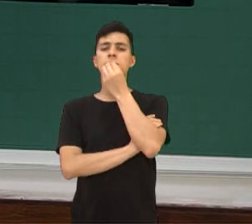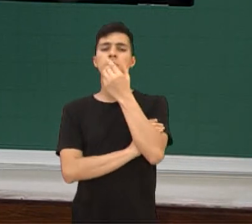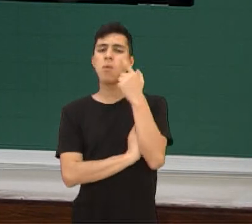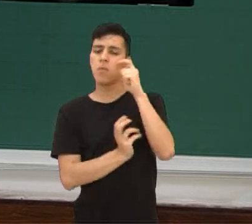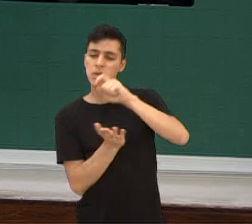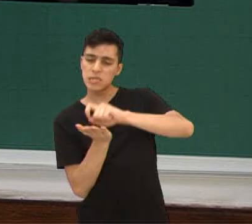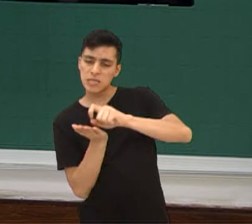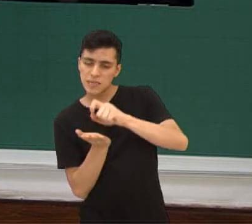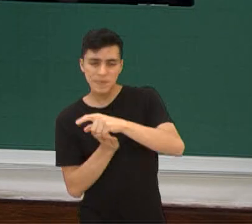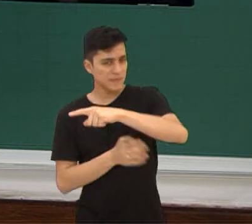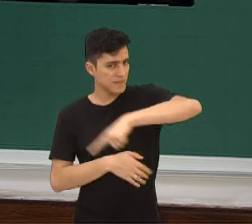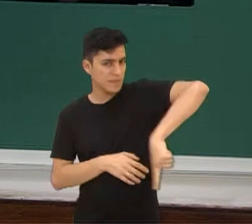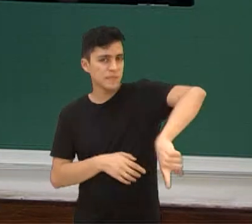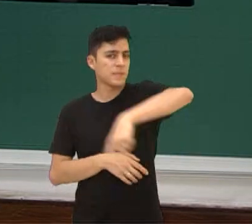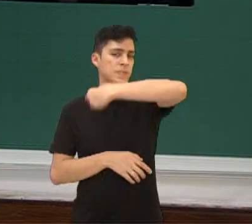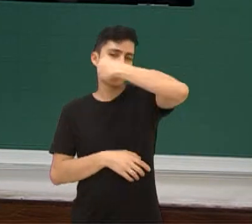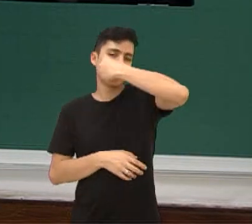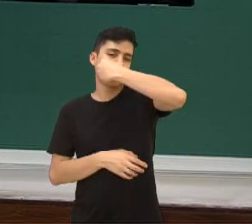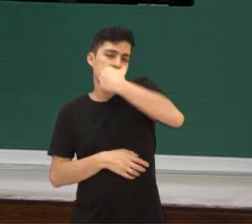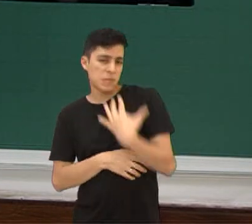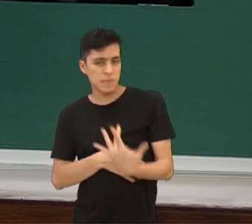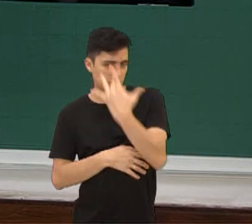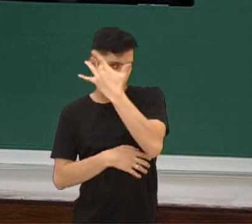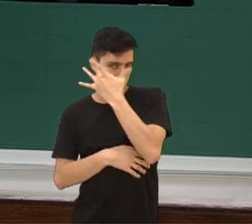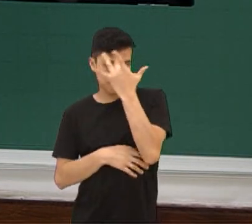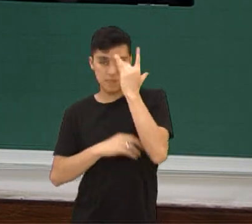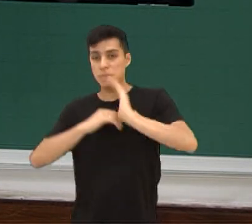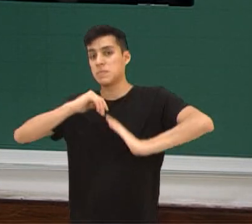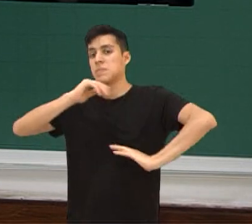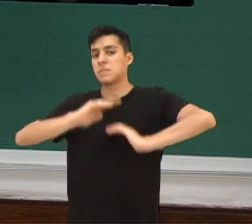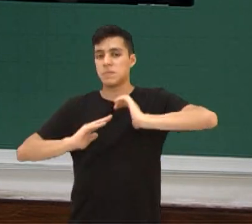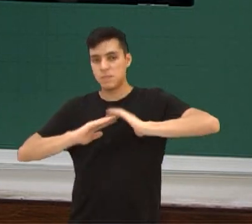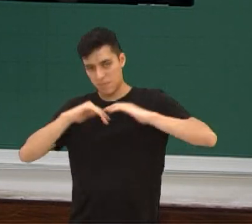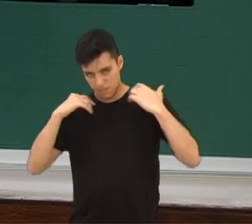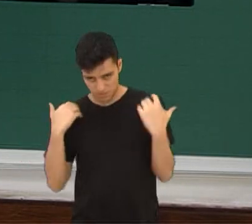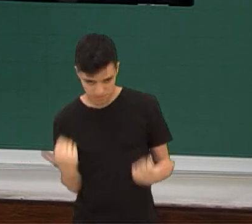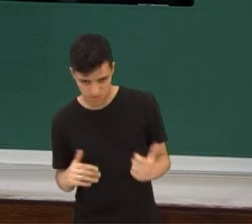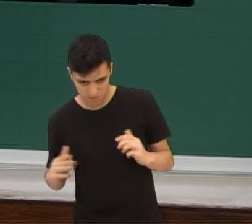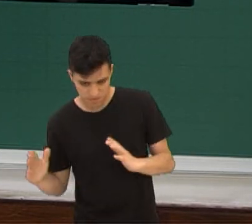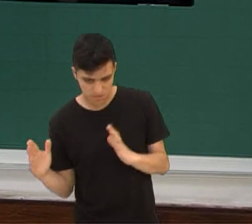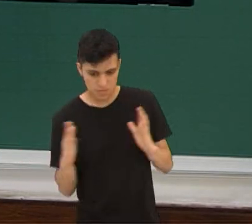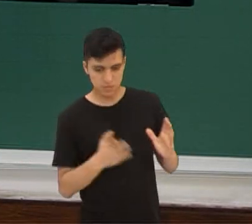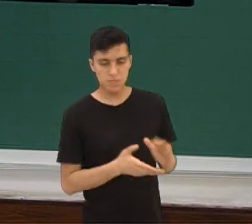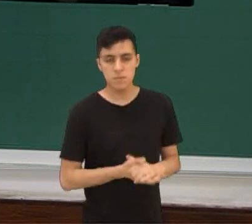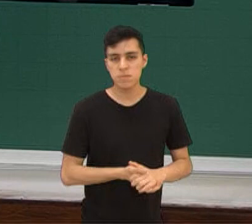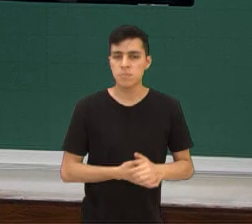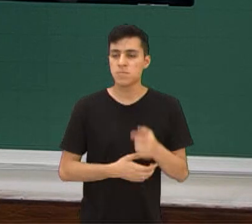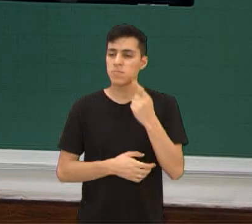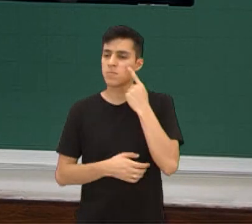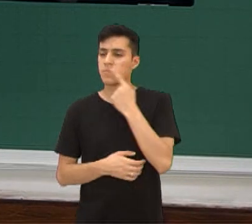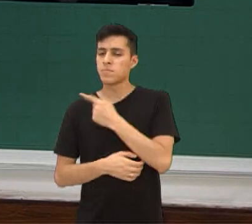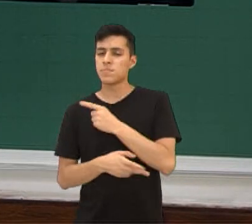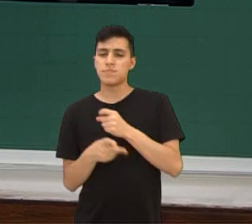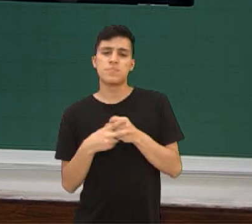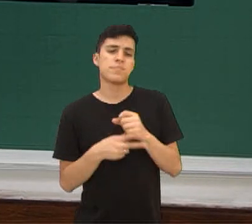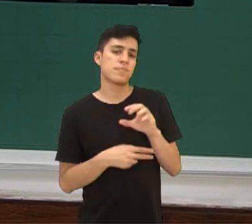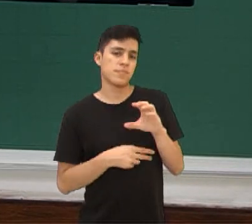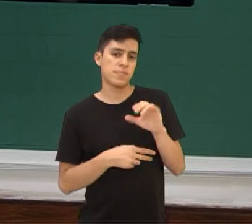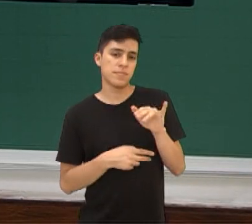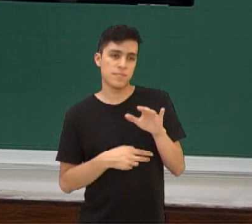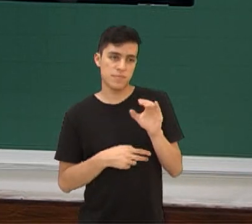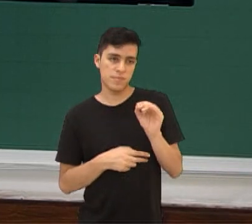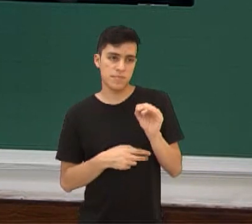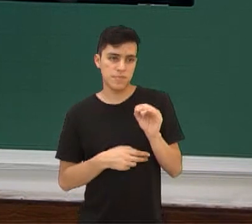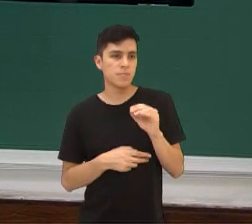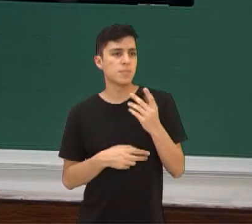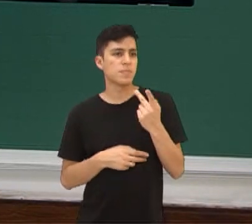boa escritora, vai chegar a ser alguém. Né? A ver, outro verbo de cambio é o poner-se.